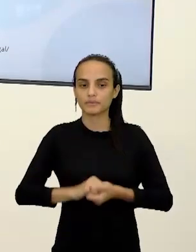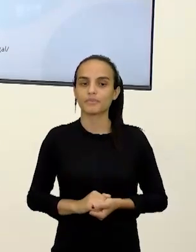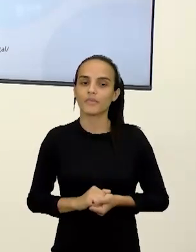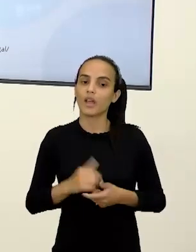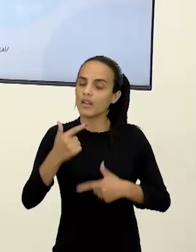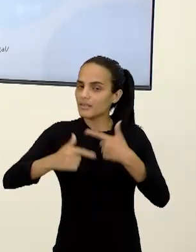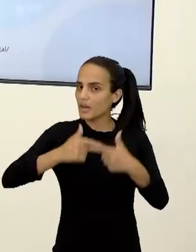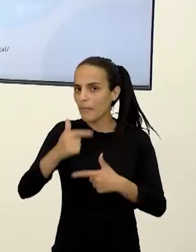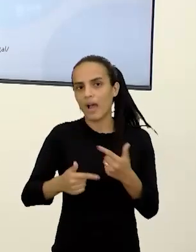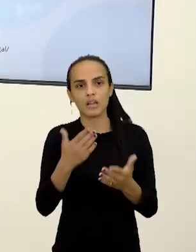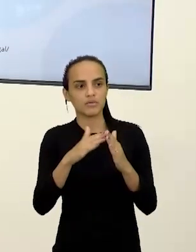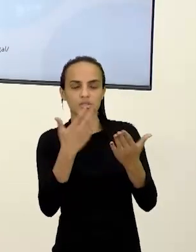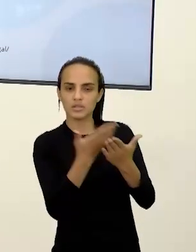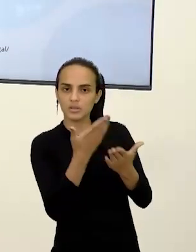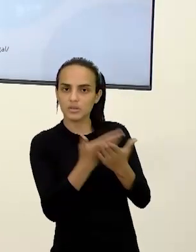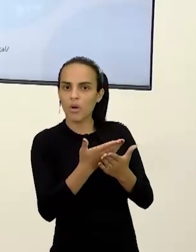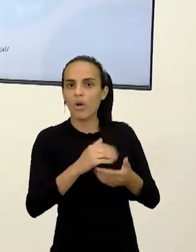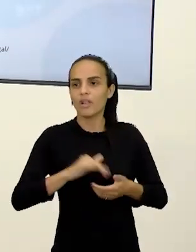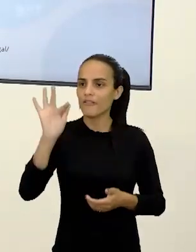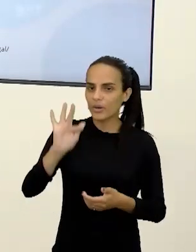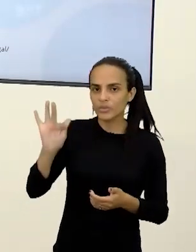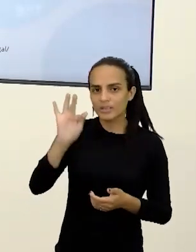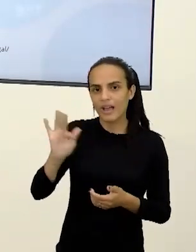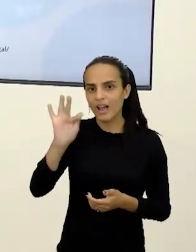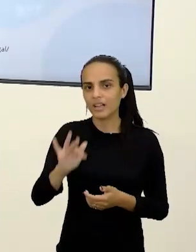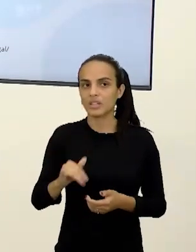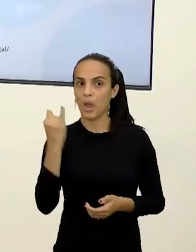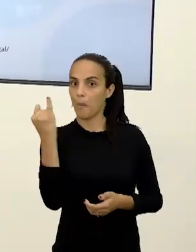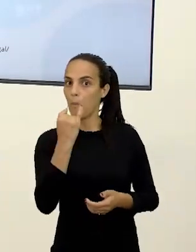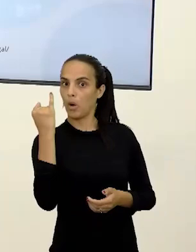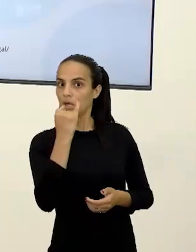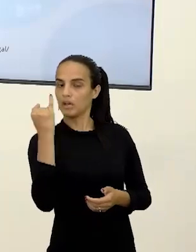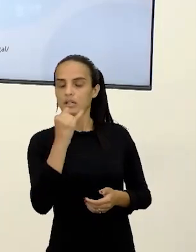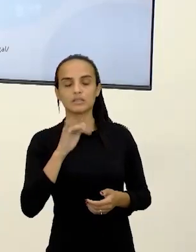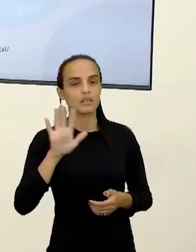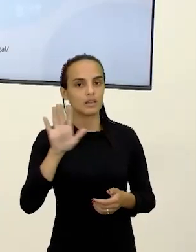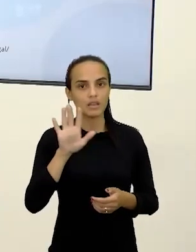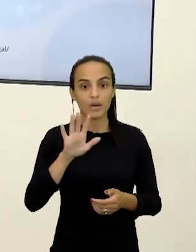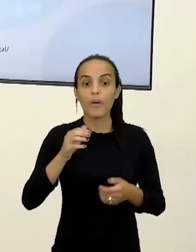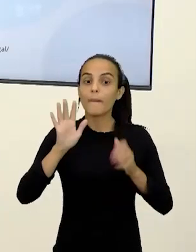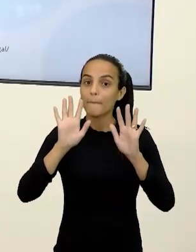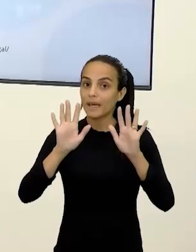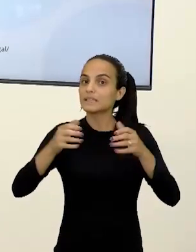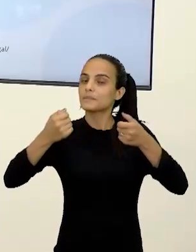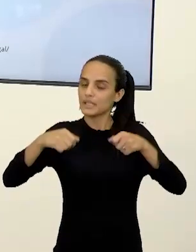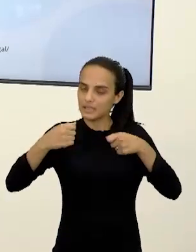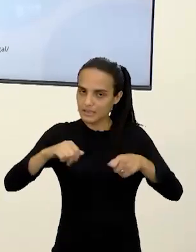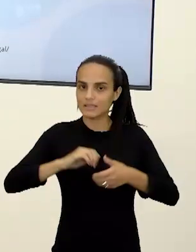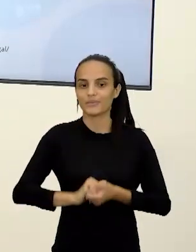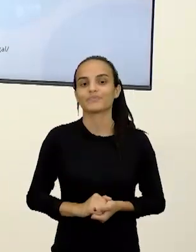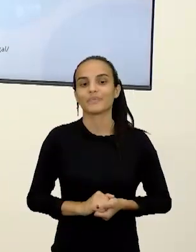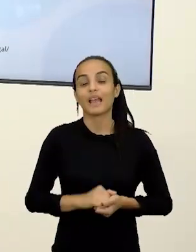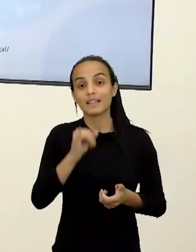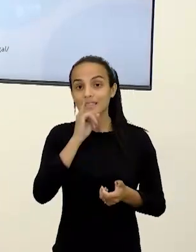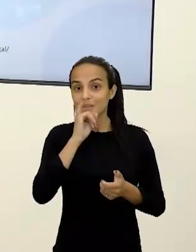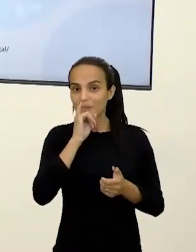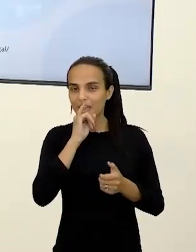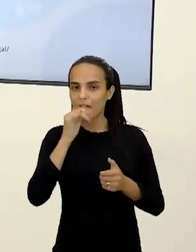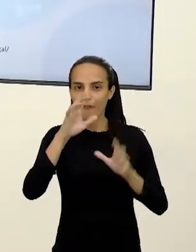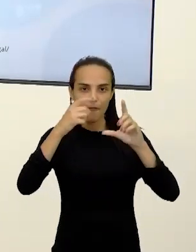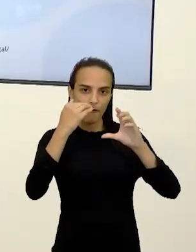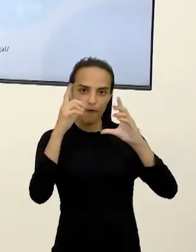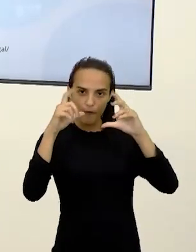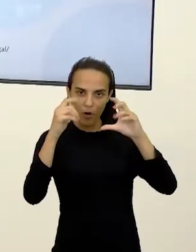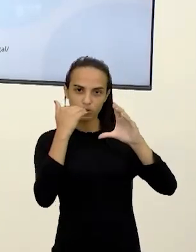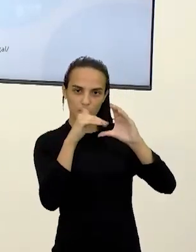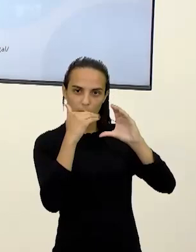acadêmicos, trabalhos de escola, que às vezes a gente não dá tanta importância, tudo que foi você que produziu, a sua postagem no Instagram é seu direito autoral sobre ela. Ninguém pode